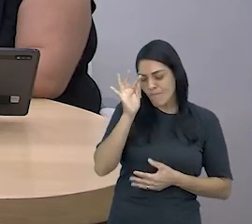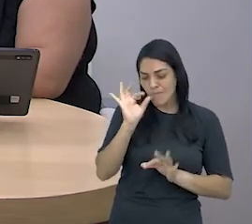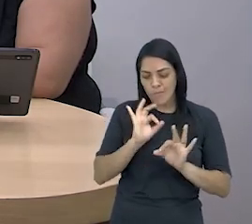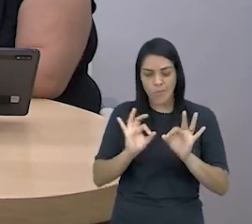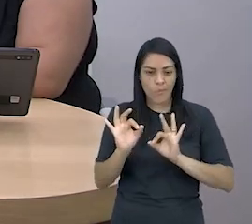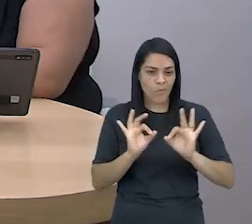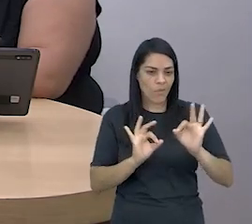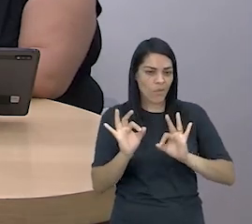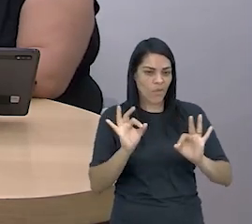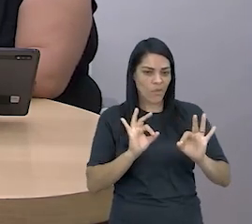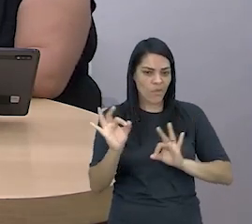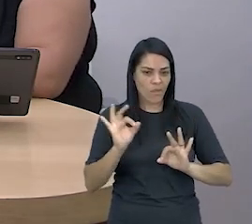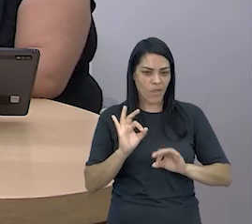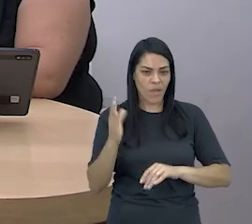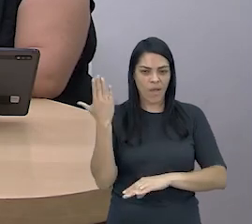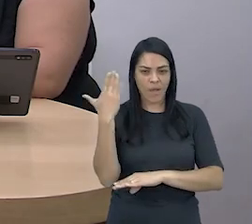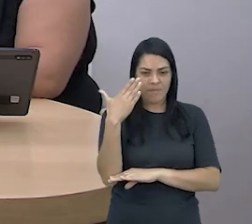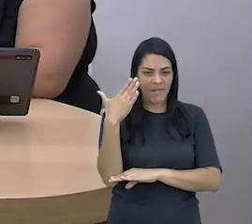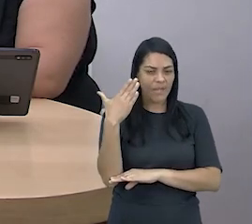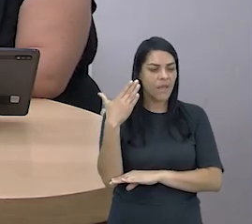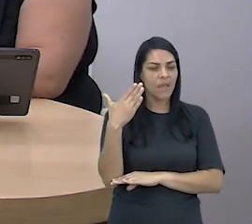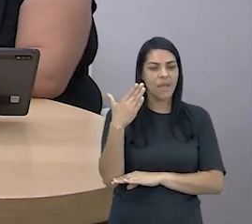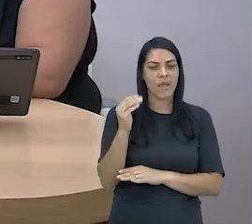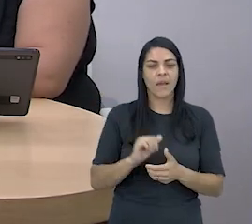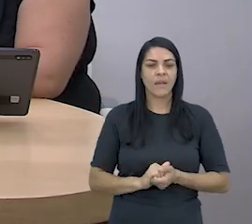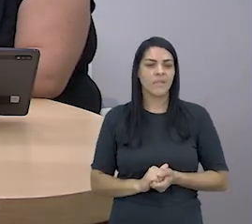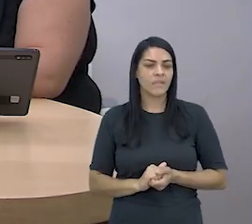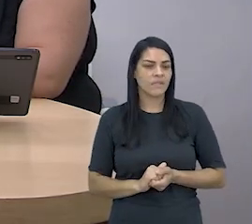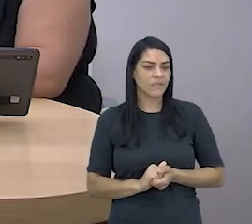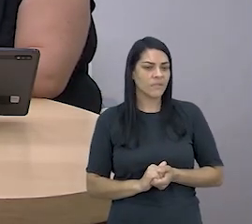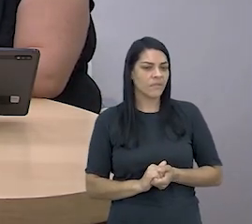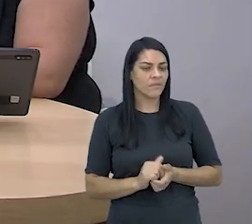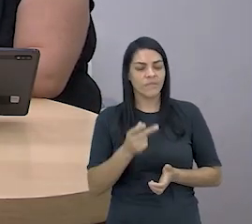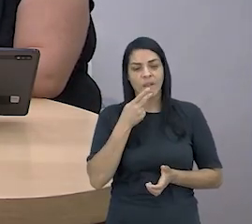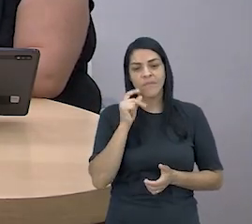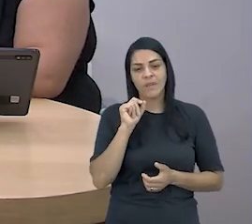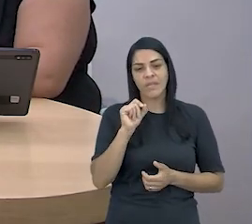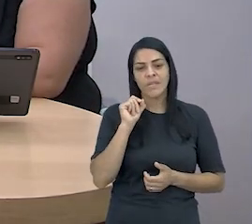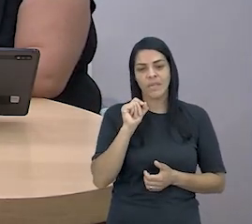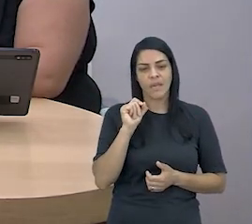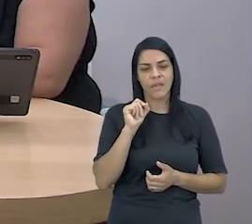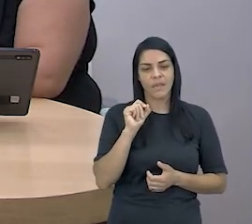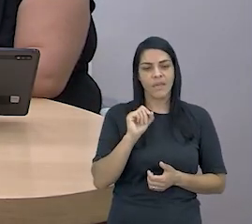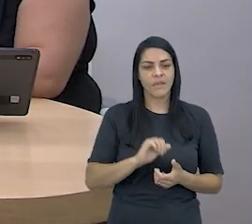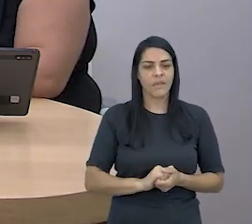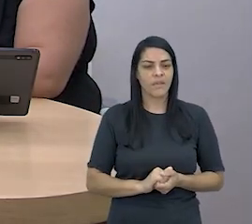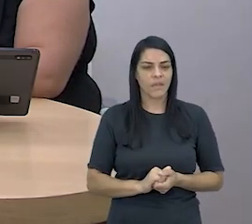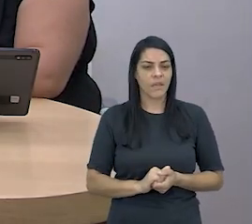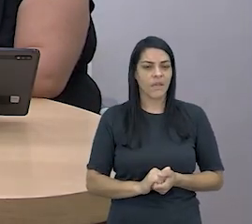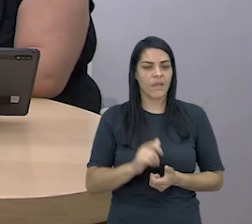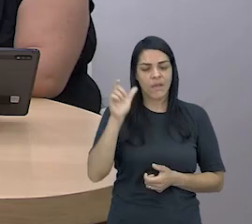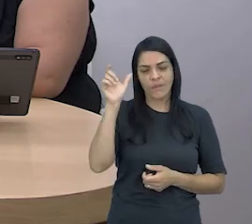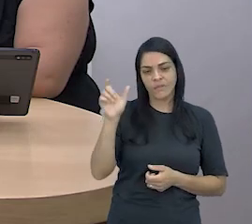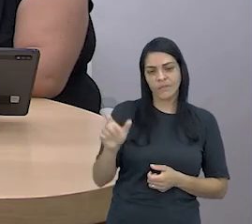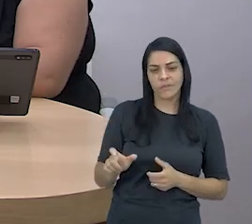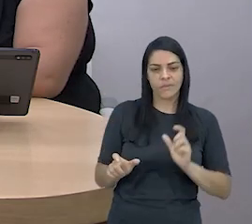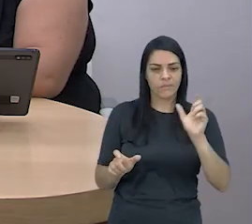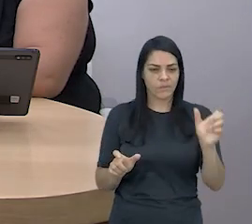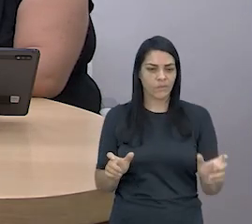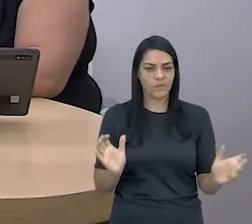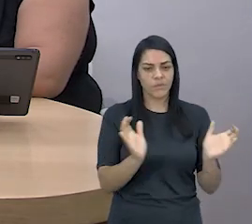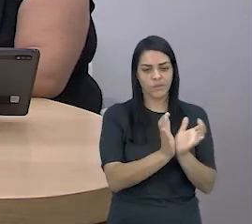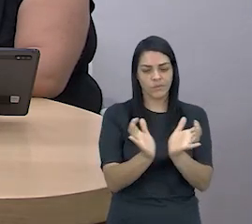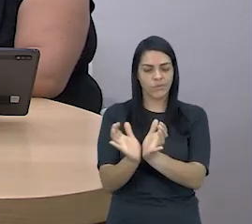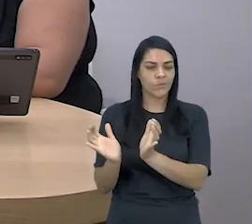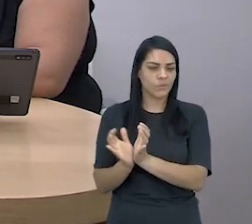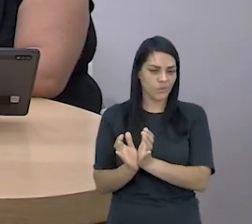a madeira, né, talhada, dizia que era de uma classe social bem, bem abastada,